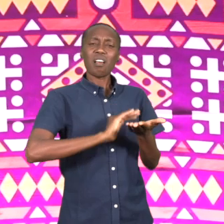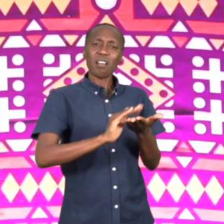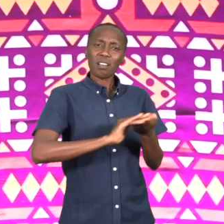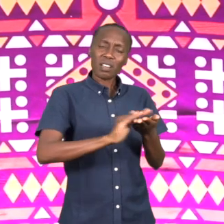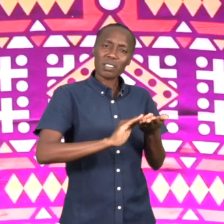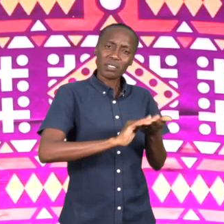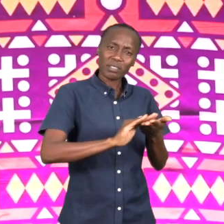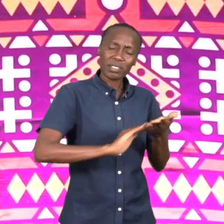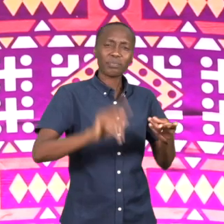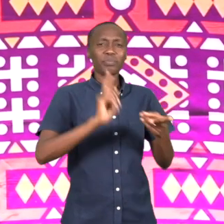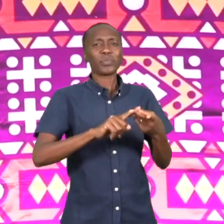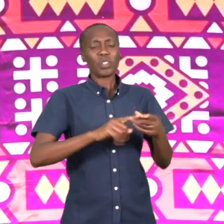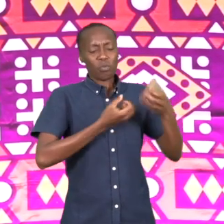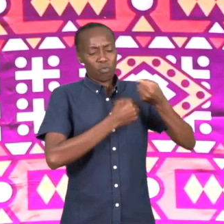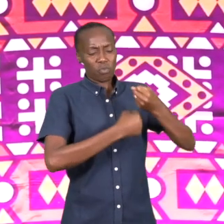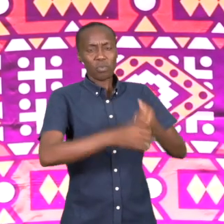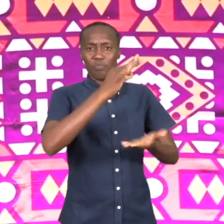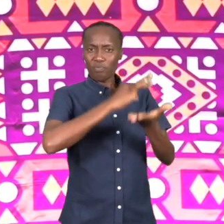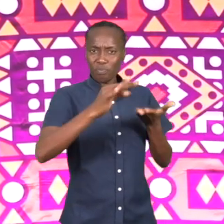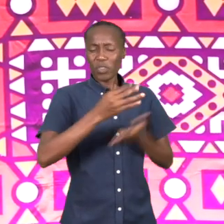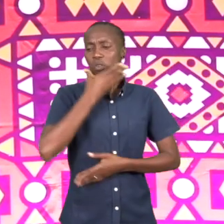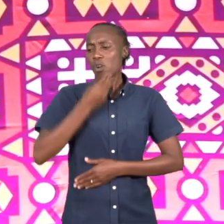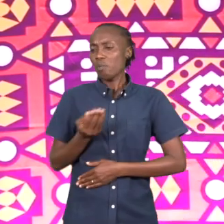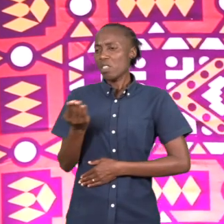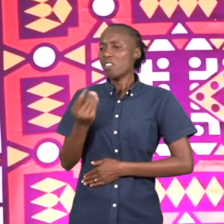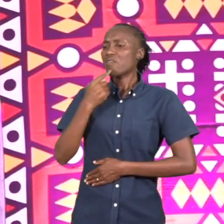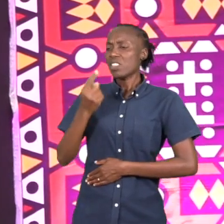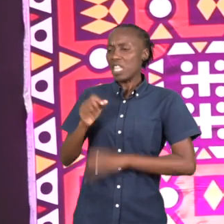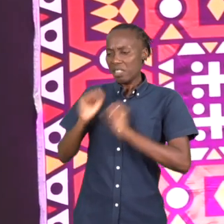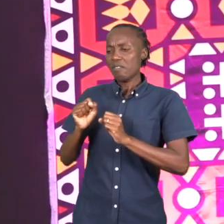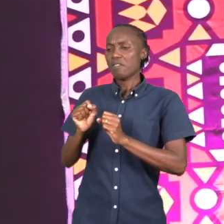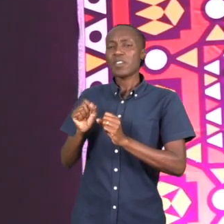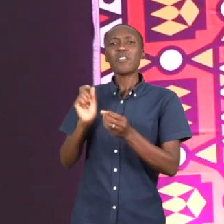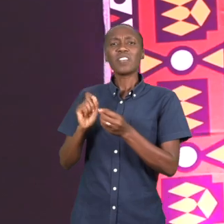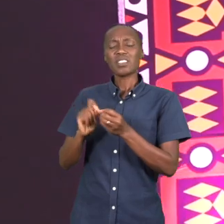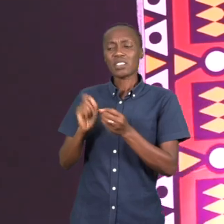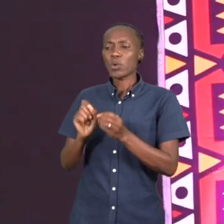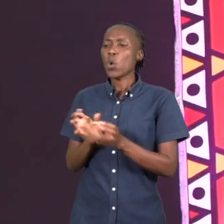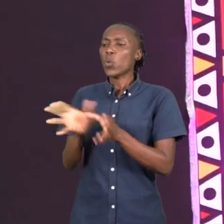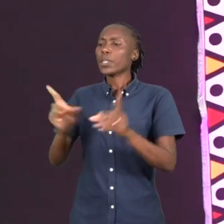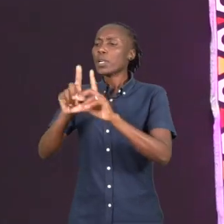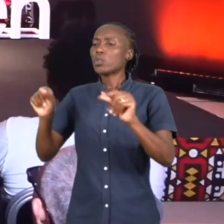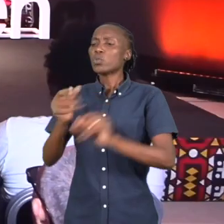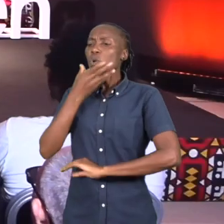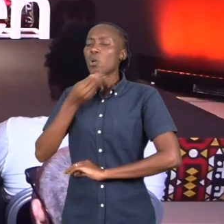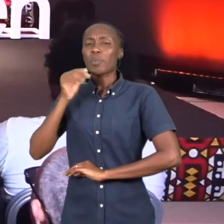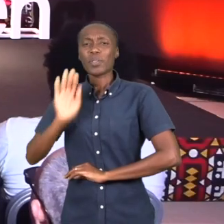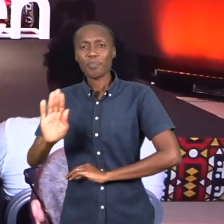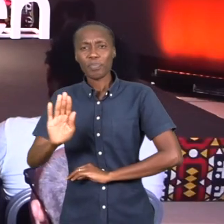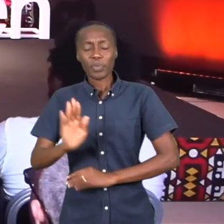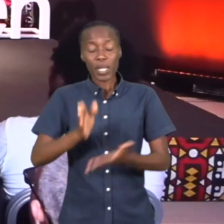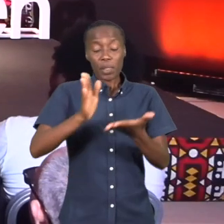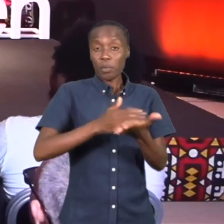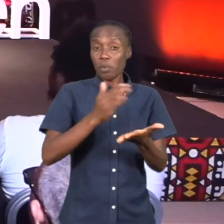rapazes cuidam daquilo que é para os homens. Nos nossos livros de educação infantil, por exemplo, a imagem das raparigas